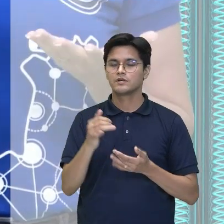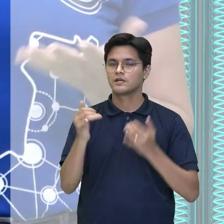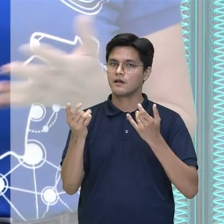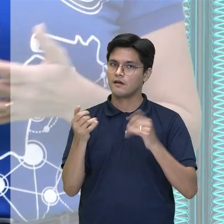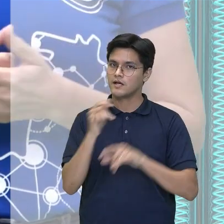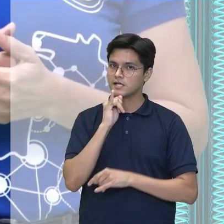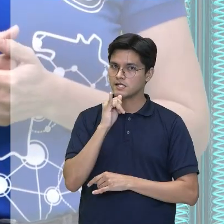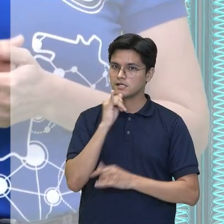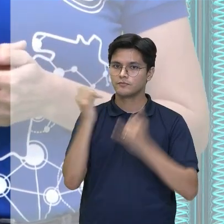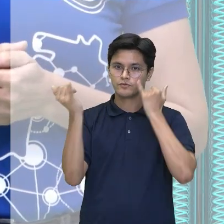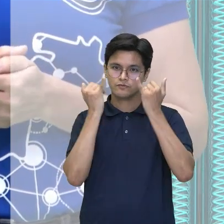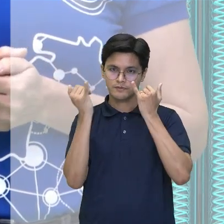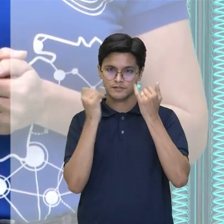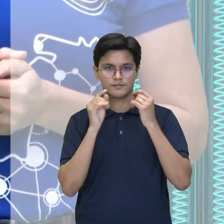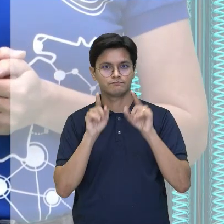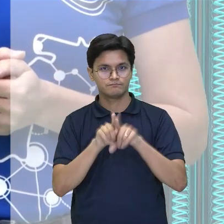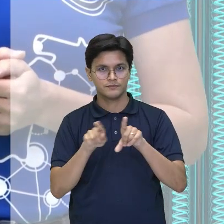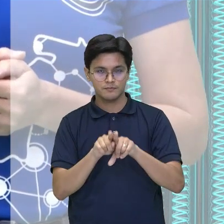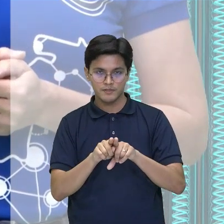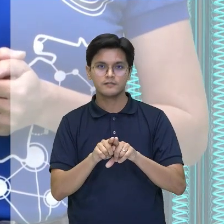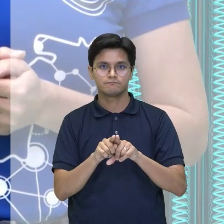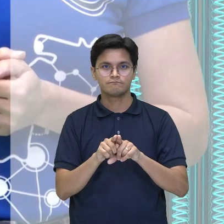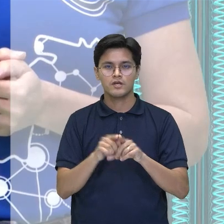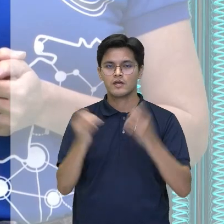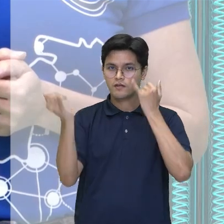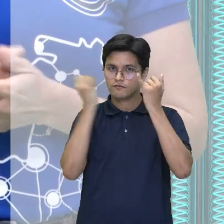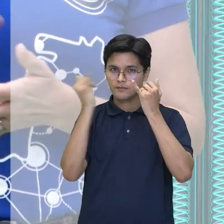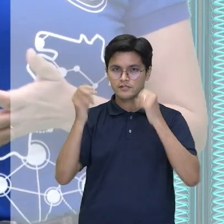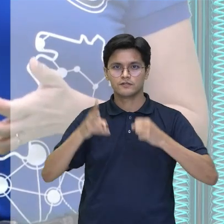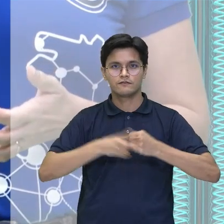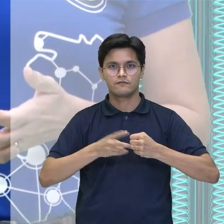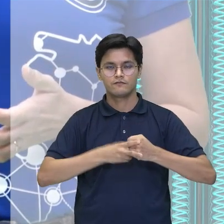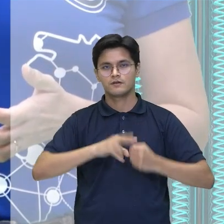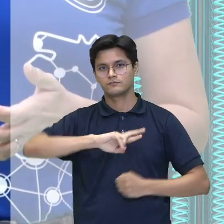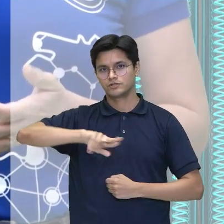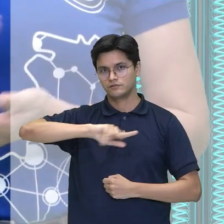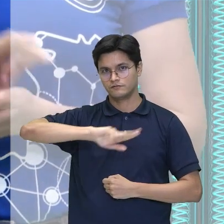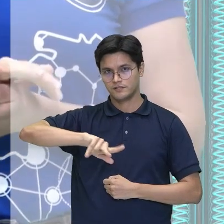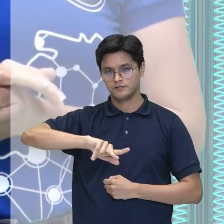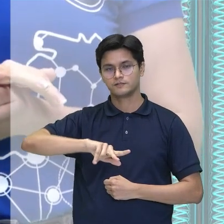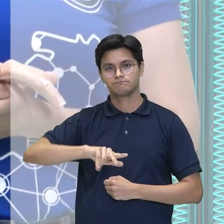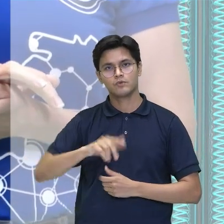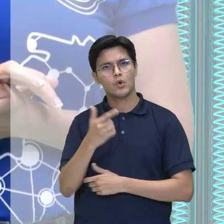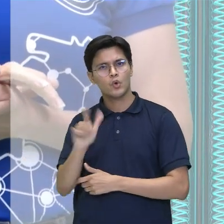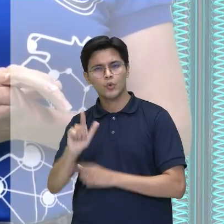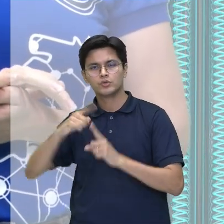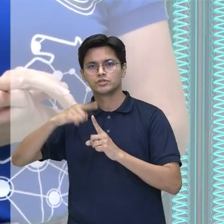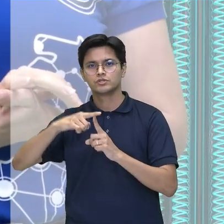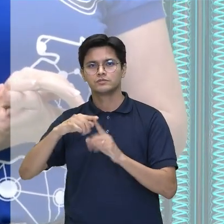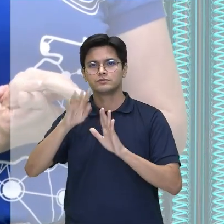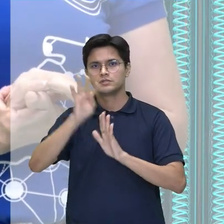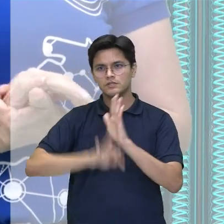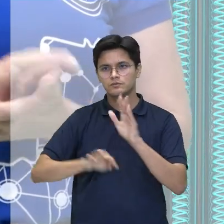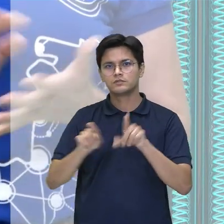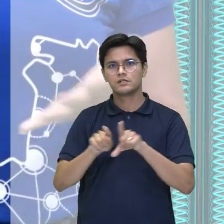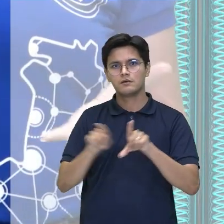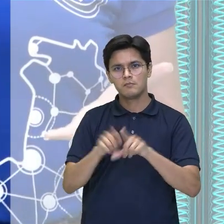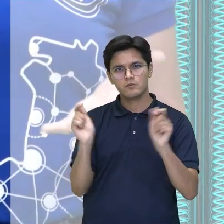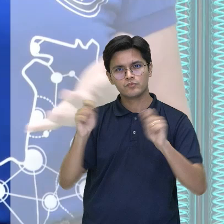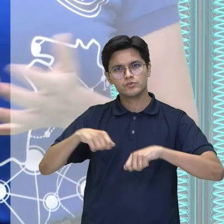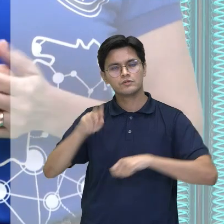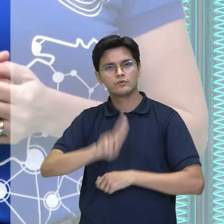que é uma informação, né, não verbal, ok? Um outro tipo de texto também que a gente pode utilizar, né,